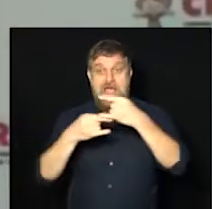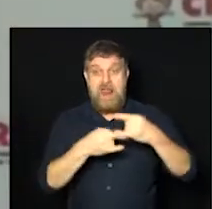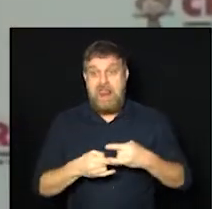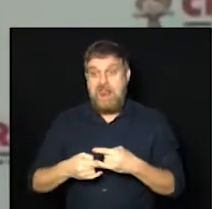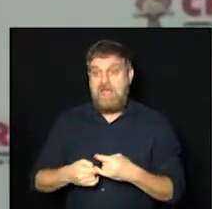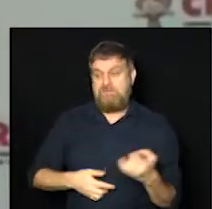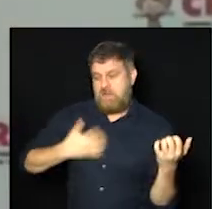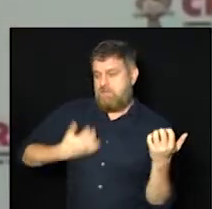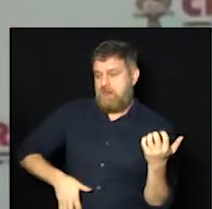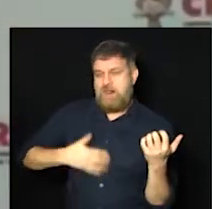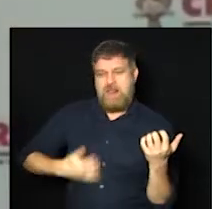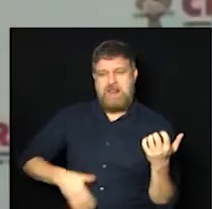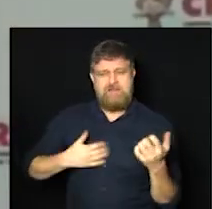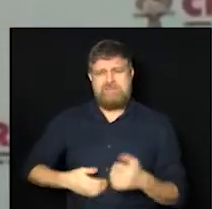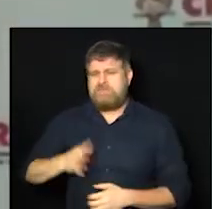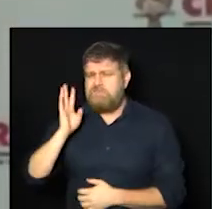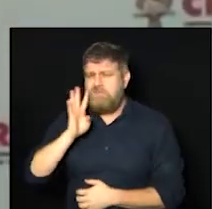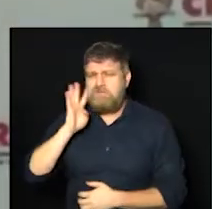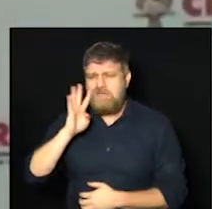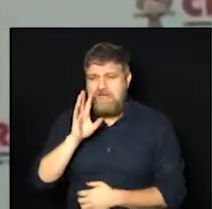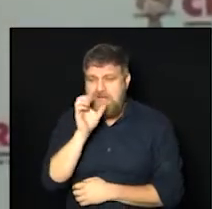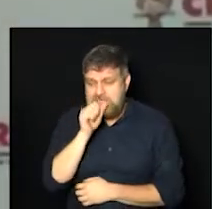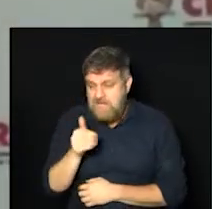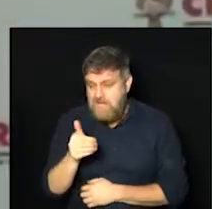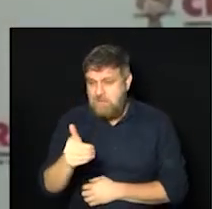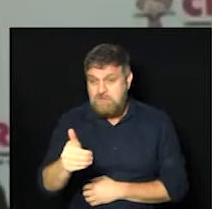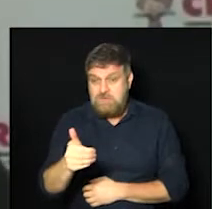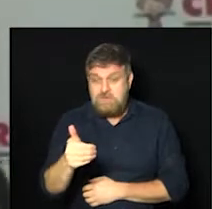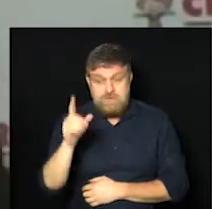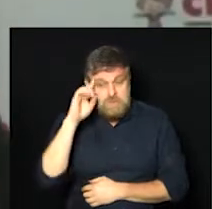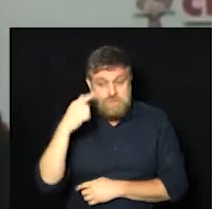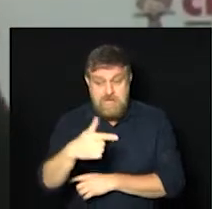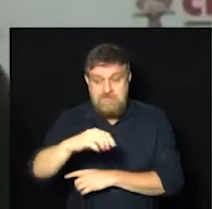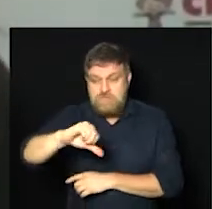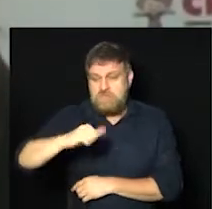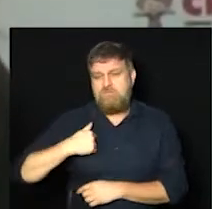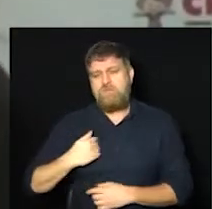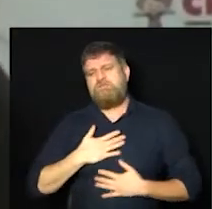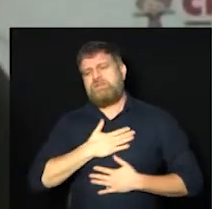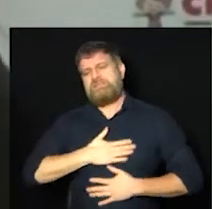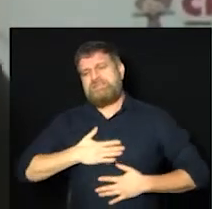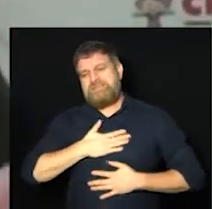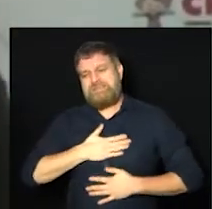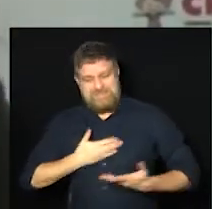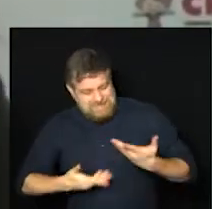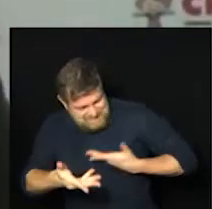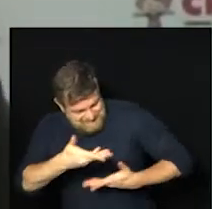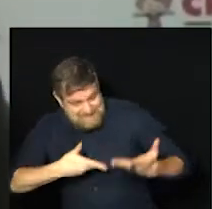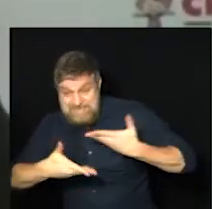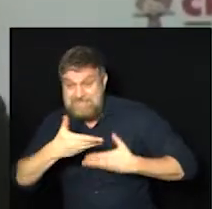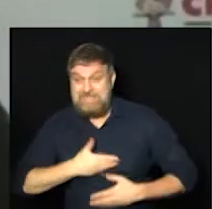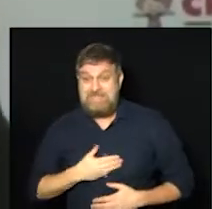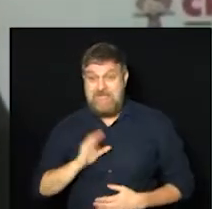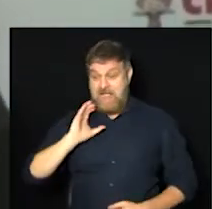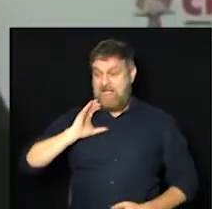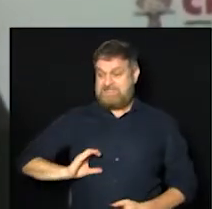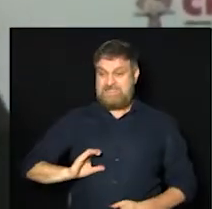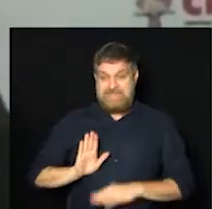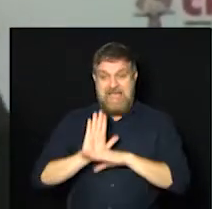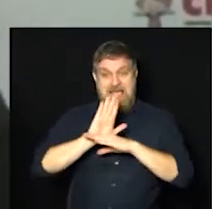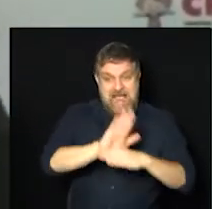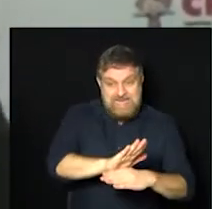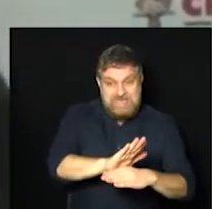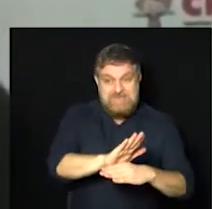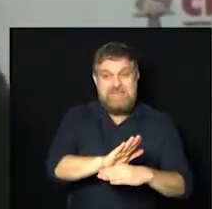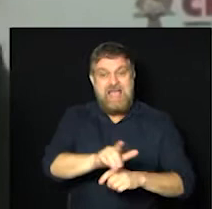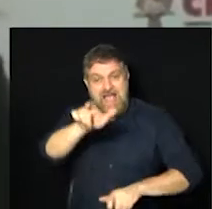bem bacana, no sábado, dia 29. Para a gente vai ser um prazer poder dividir com vocês. Isso é cidadania, isso é ajudar também as pessoas,